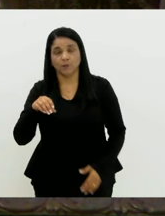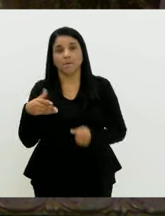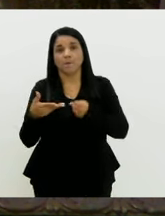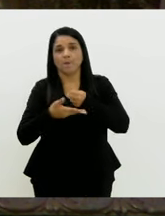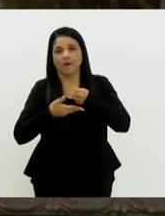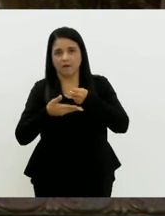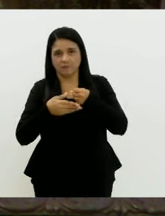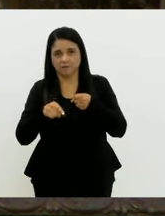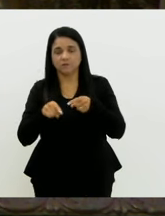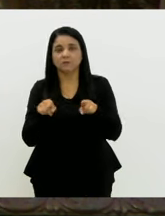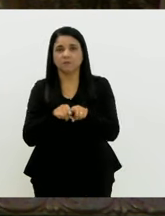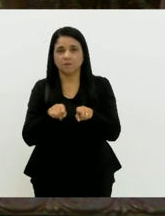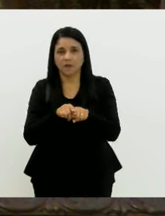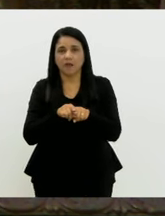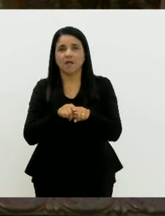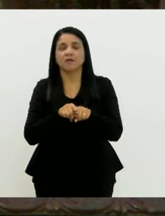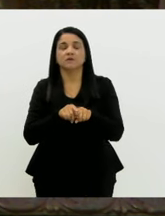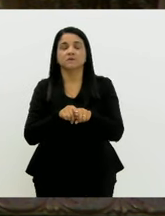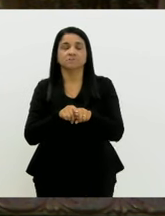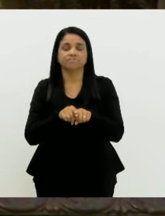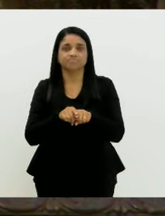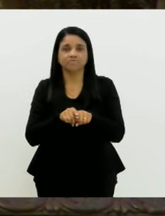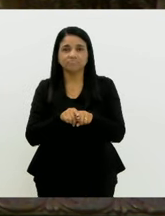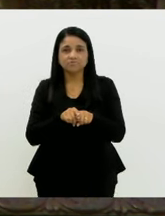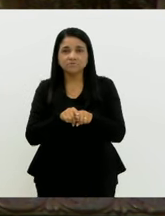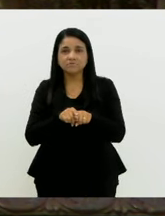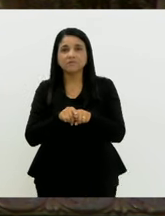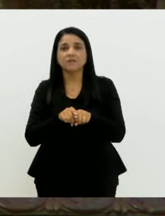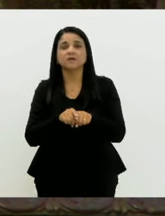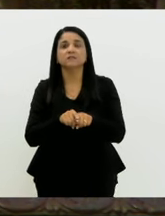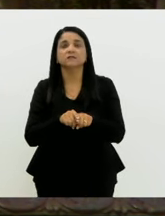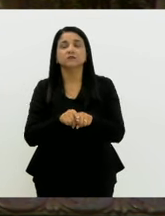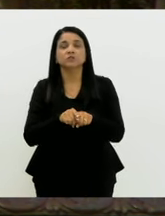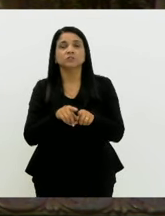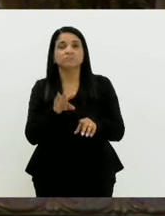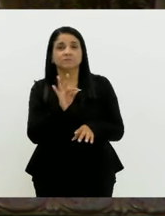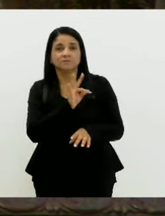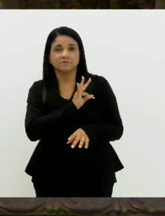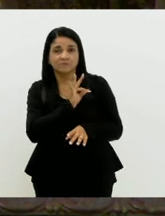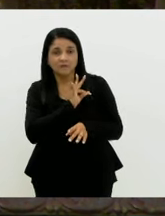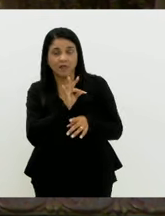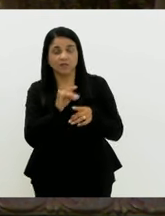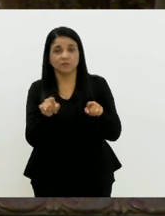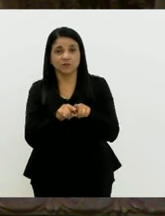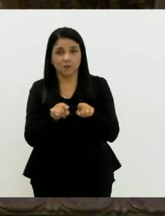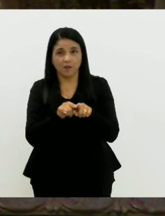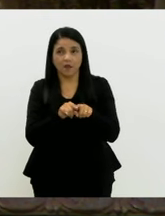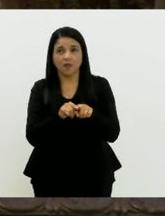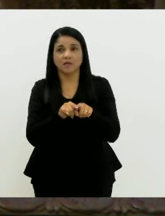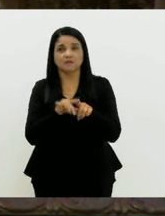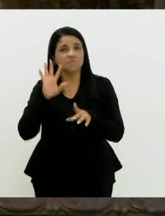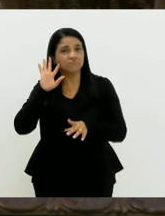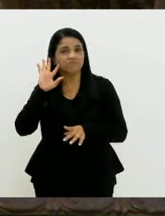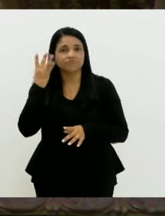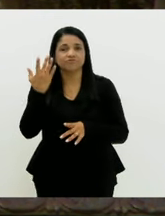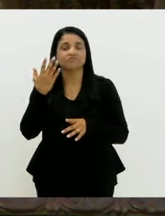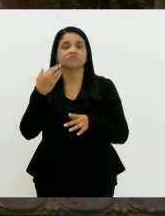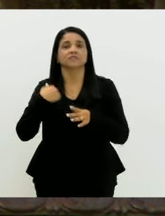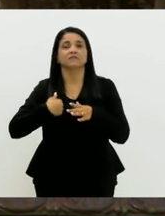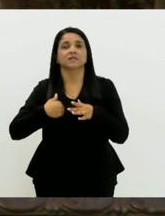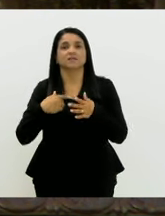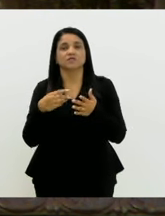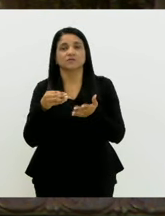o TCE atuando, sobretudo, por meio de mecanismos consensuais na solução das irregularidades,